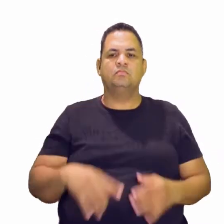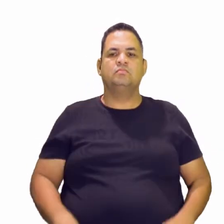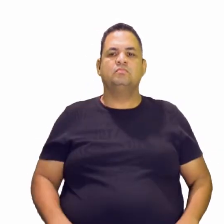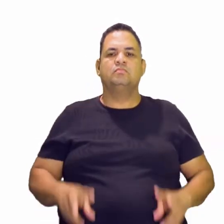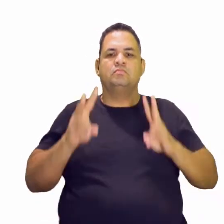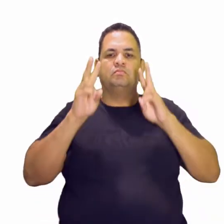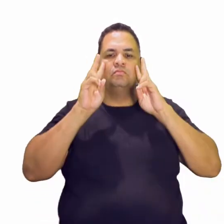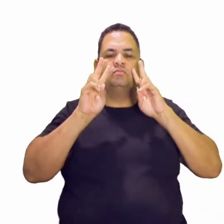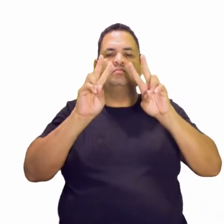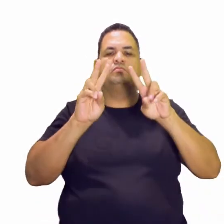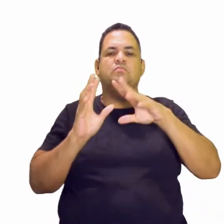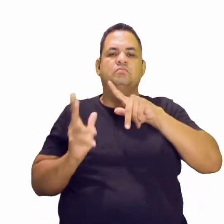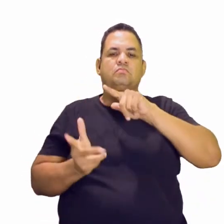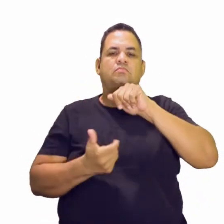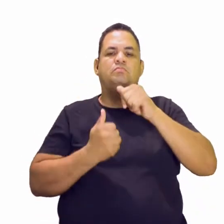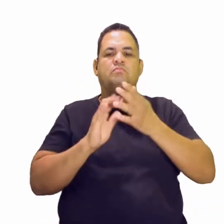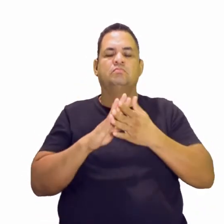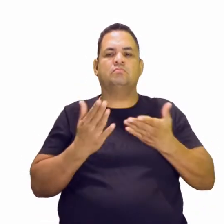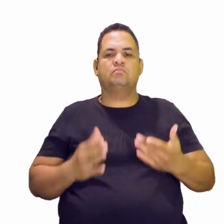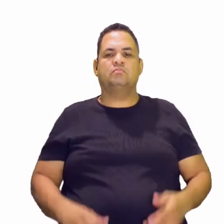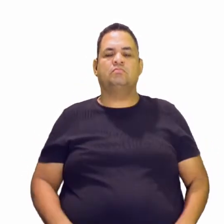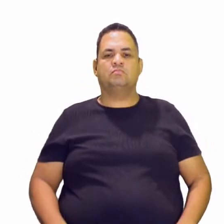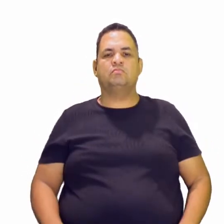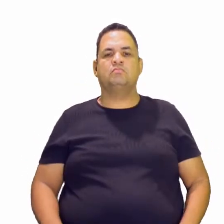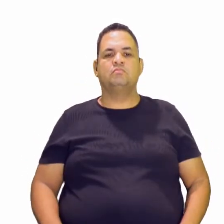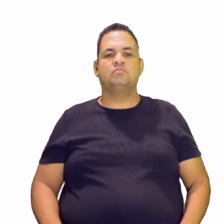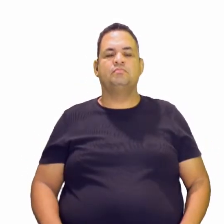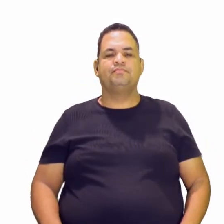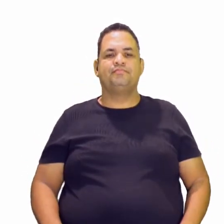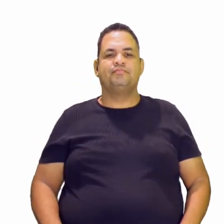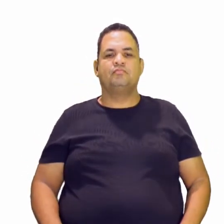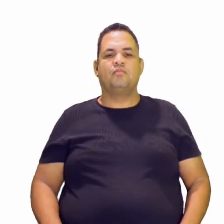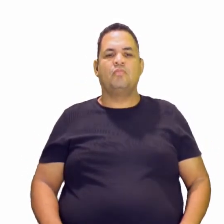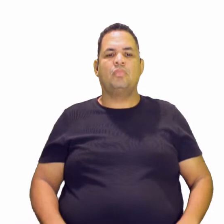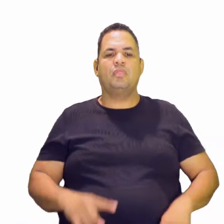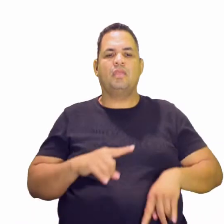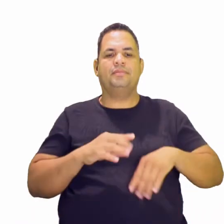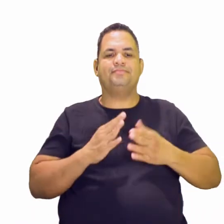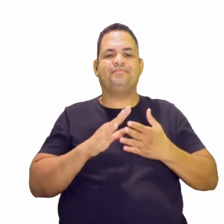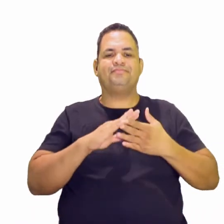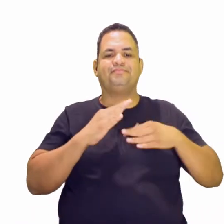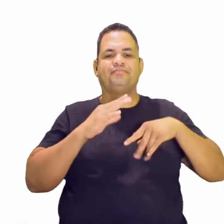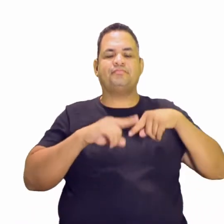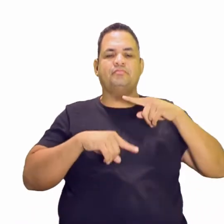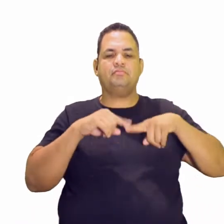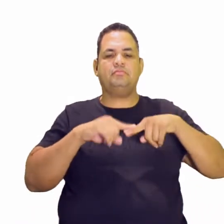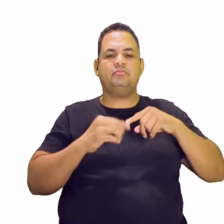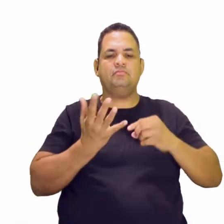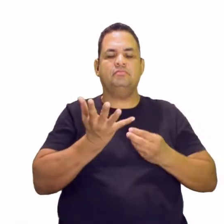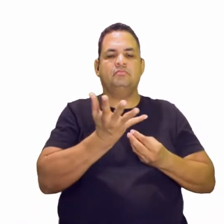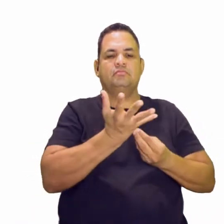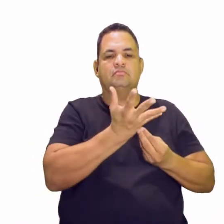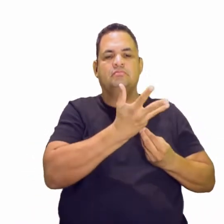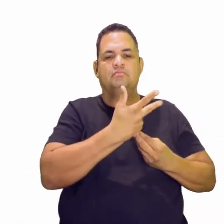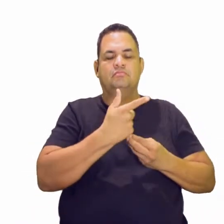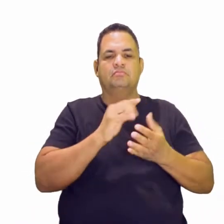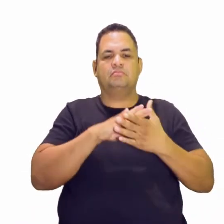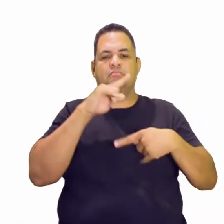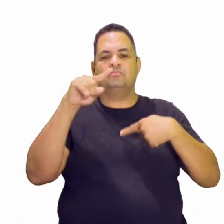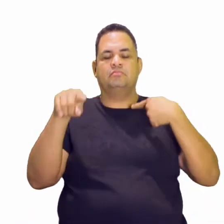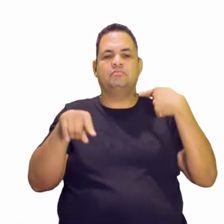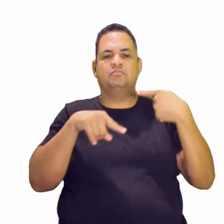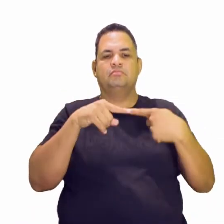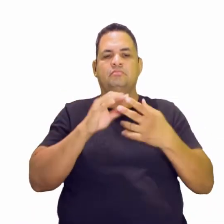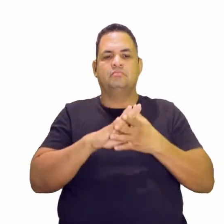sua visão de mundo é considerado como arte. Então, o artesanato geralmente são produzidos, né, com fins